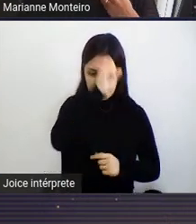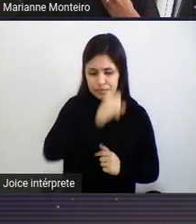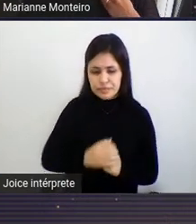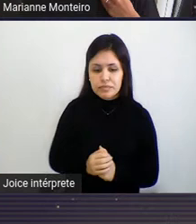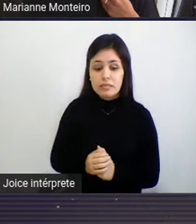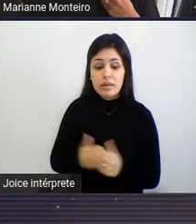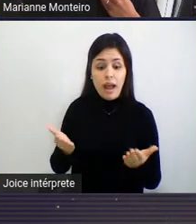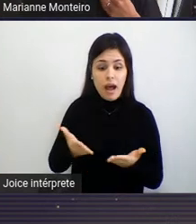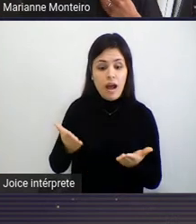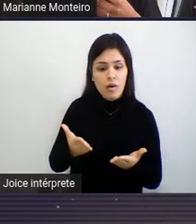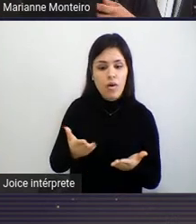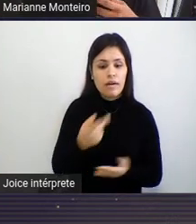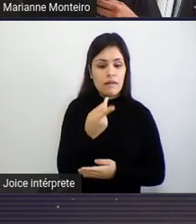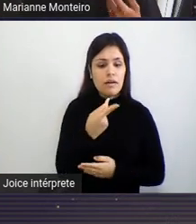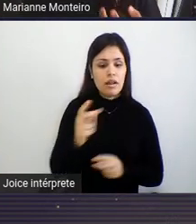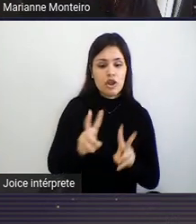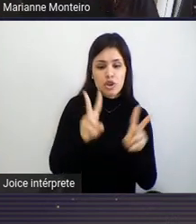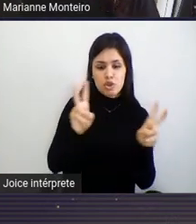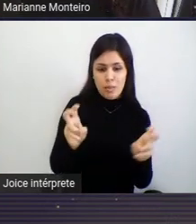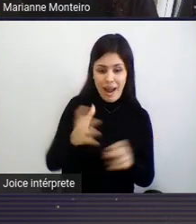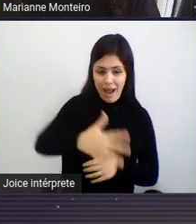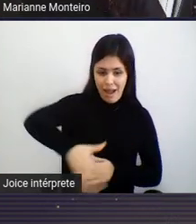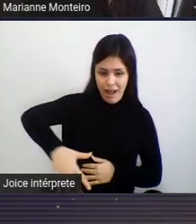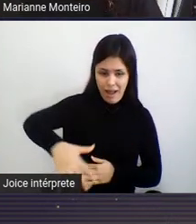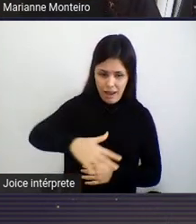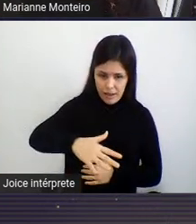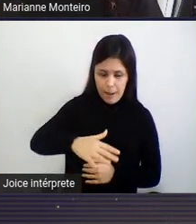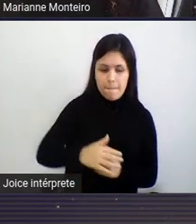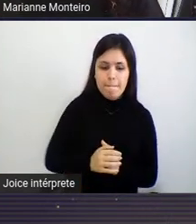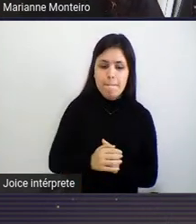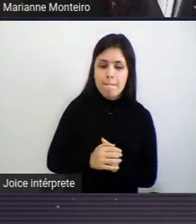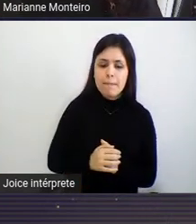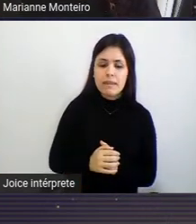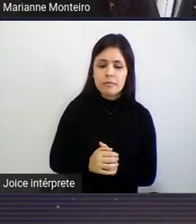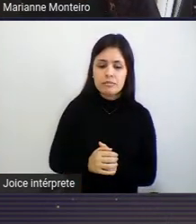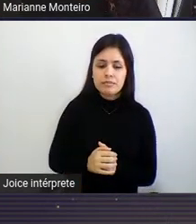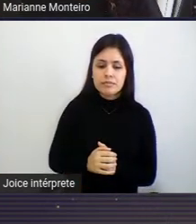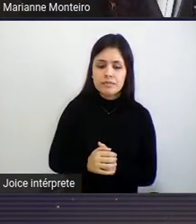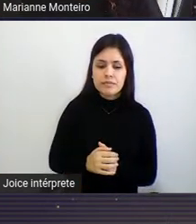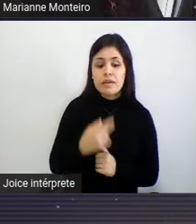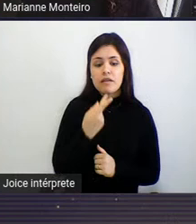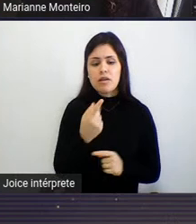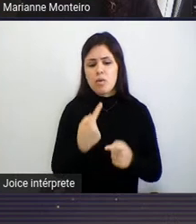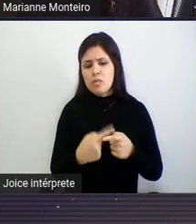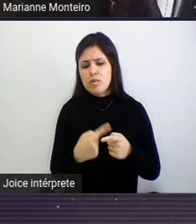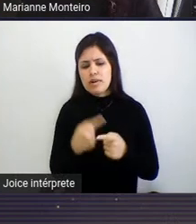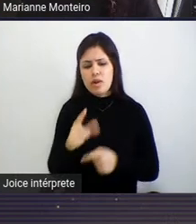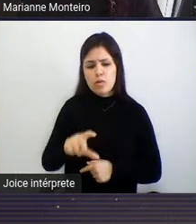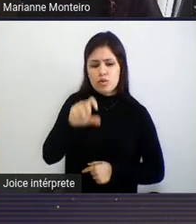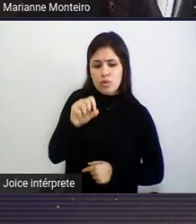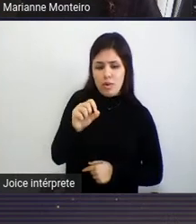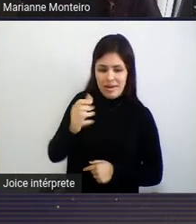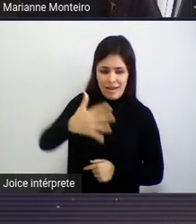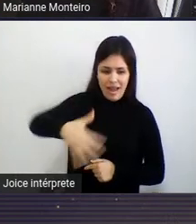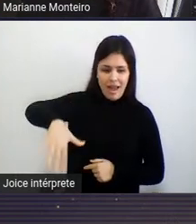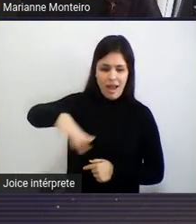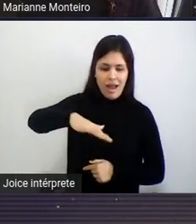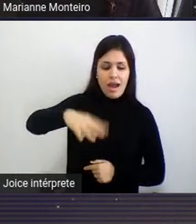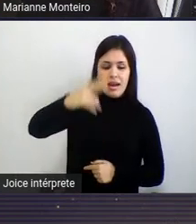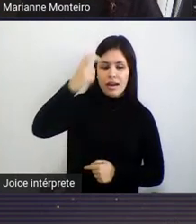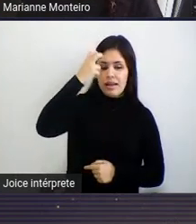planning e meio que, antes de tudo, por que eu escolhi ir para a área de inteligência